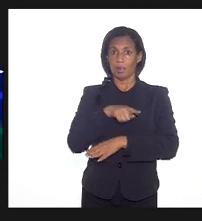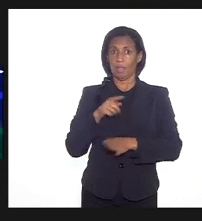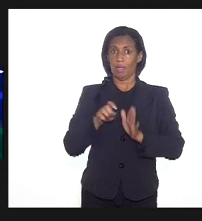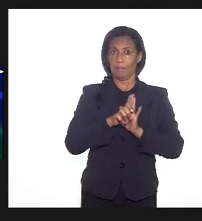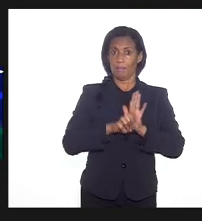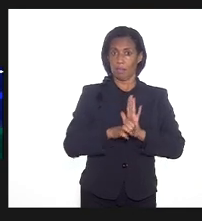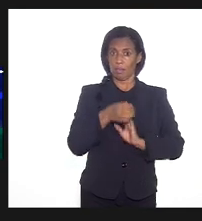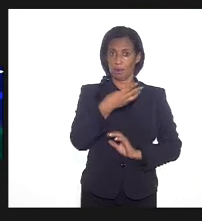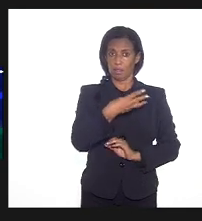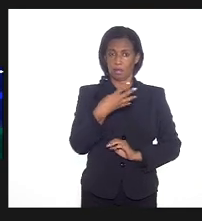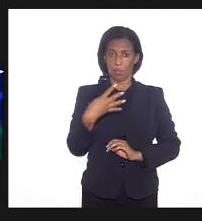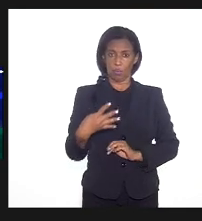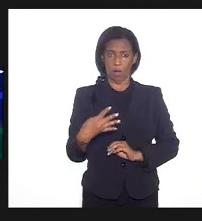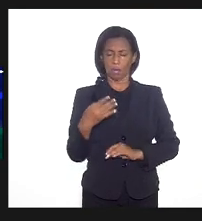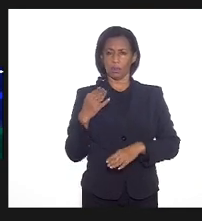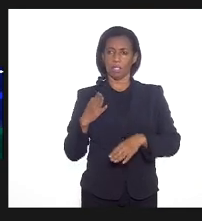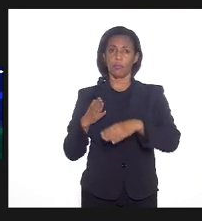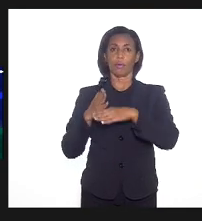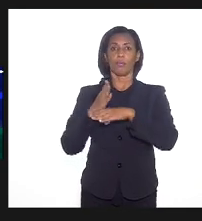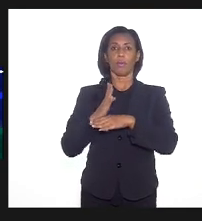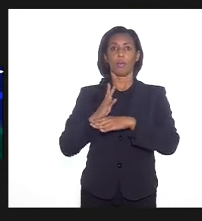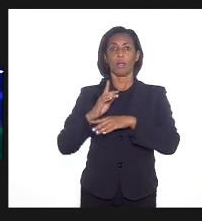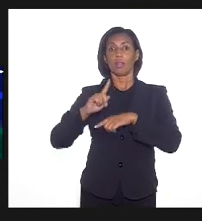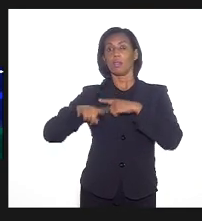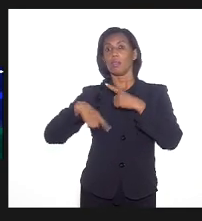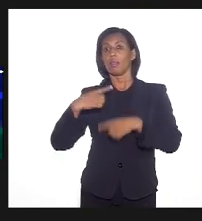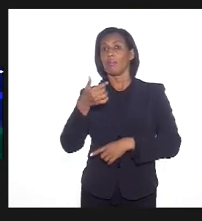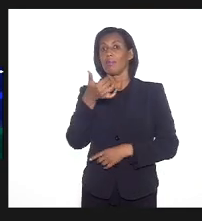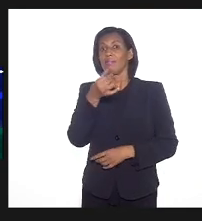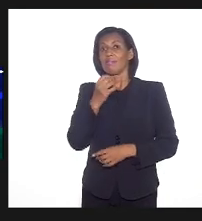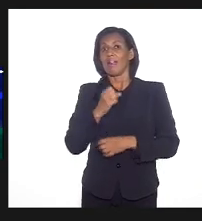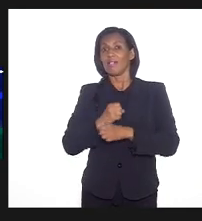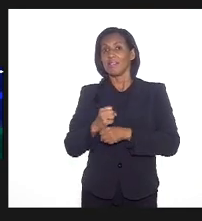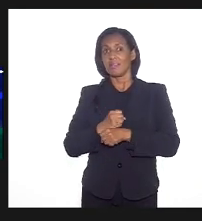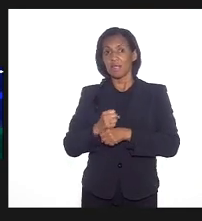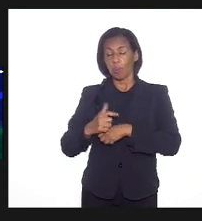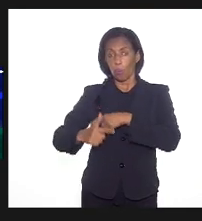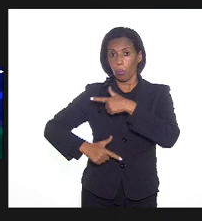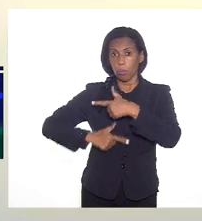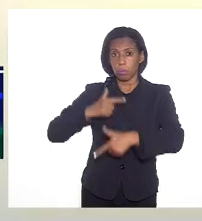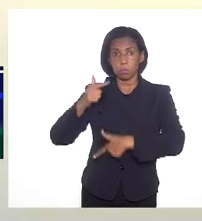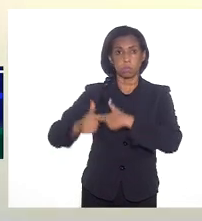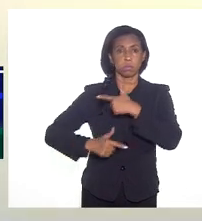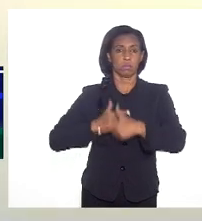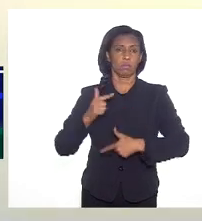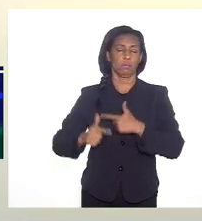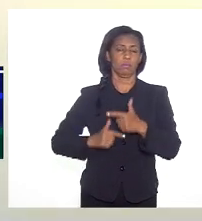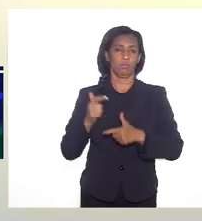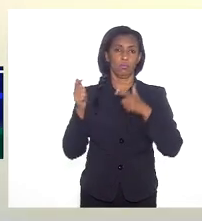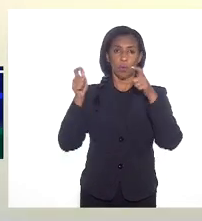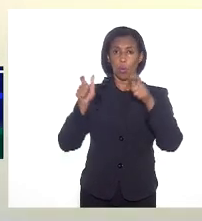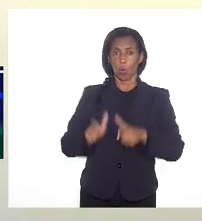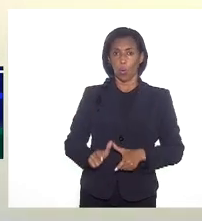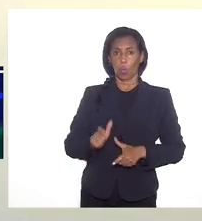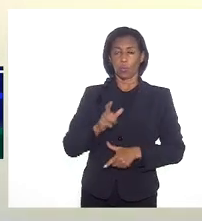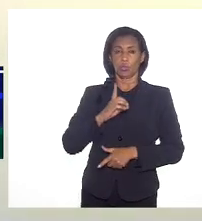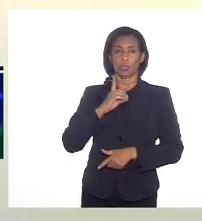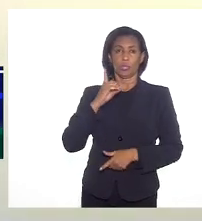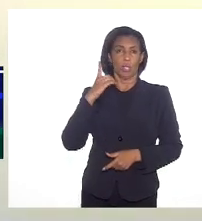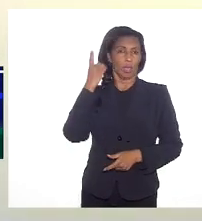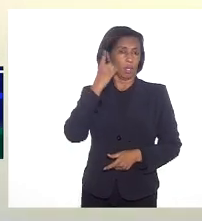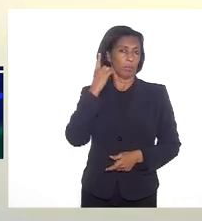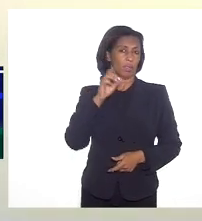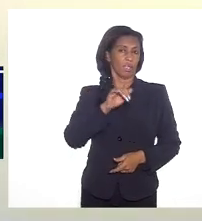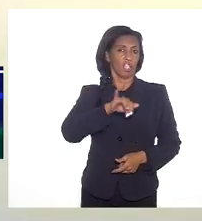ela foi aprovada depois de 10 anos de muita luta onde a deputada Jandira Feghali